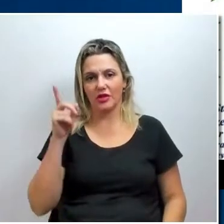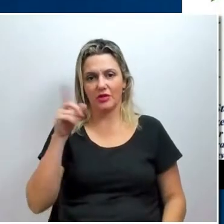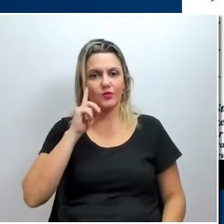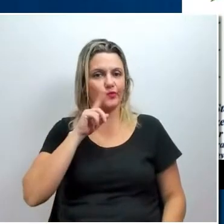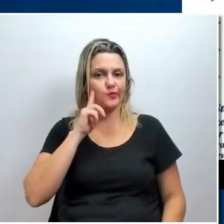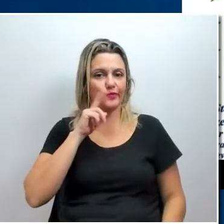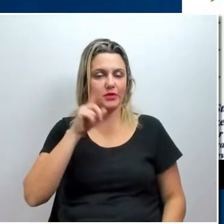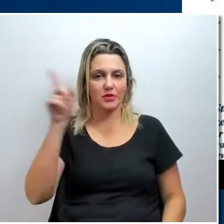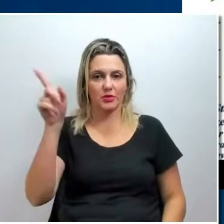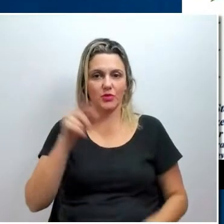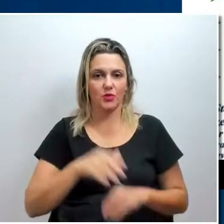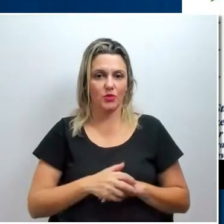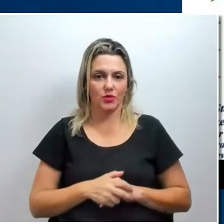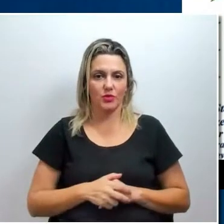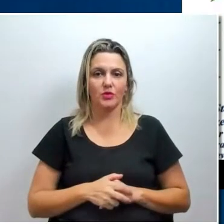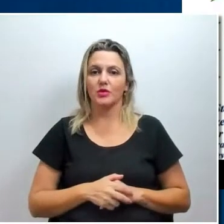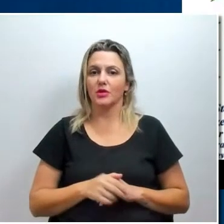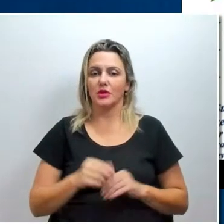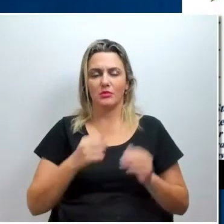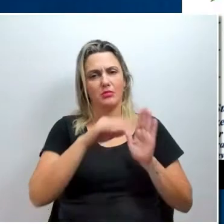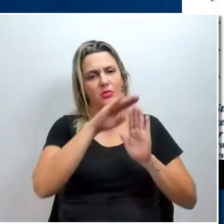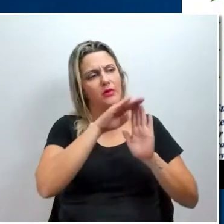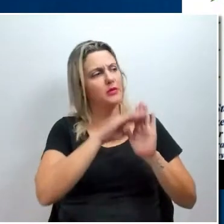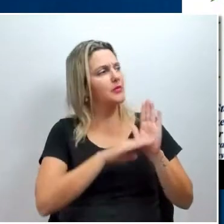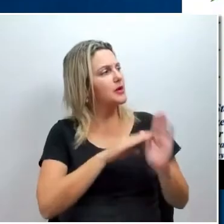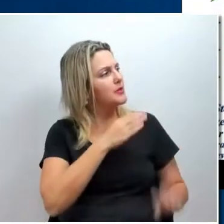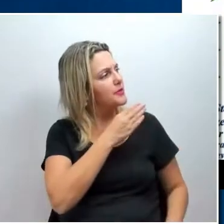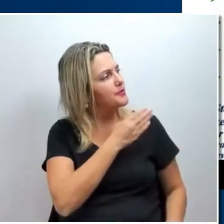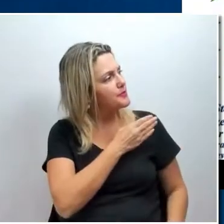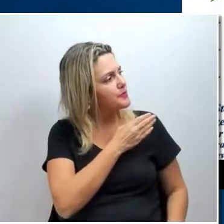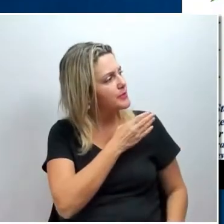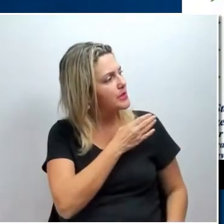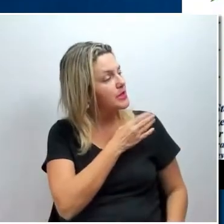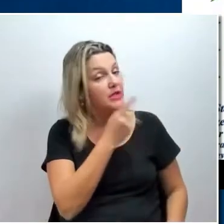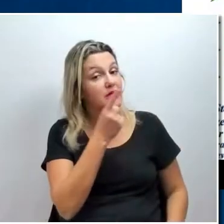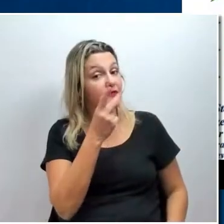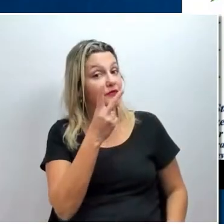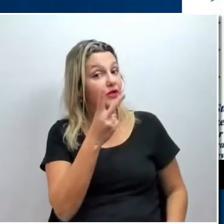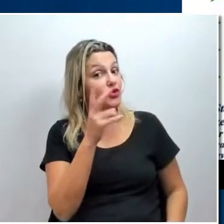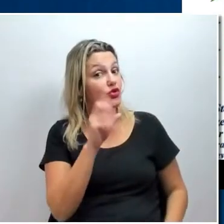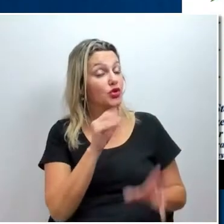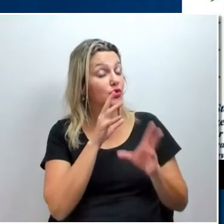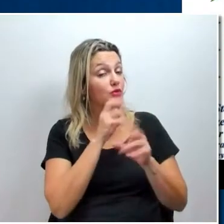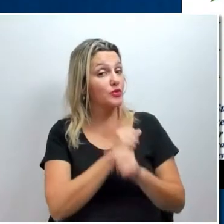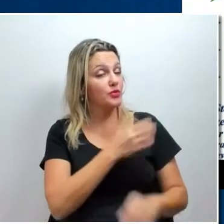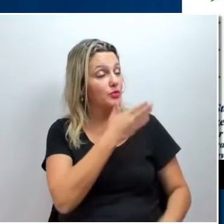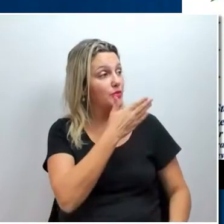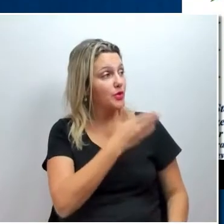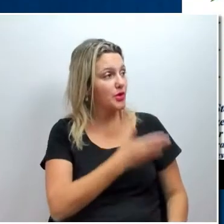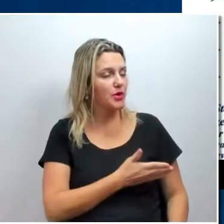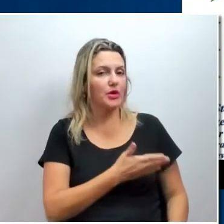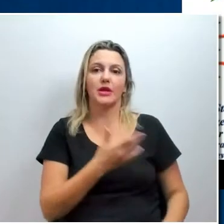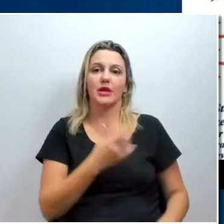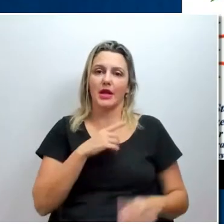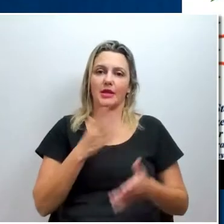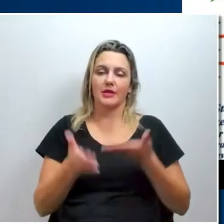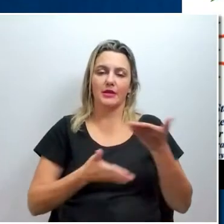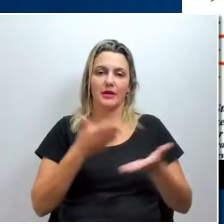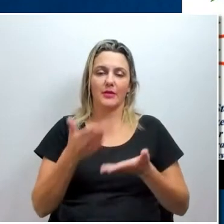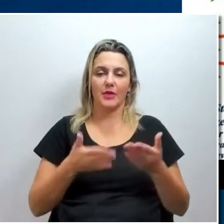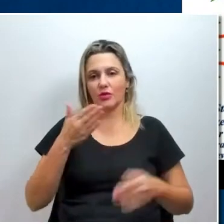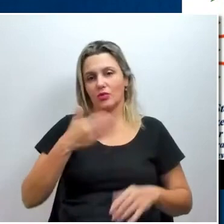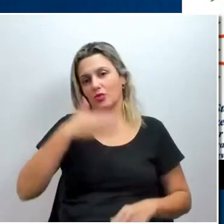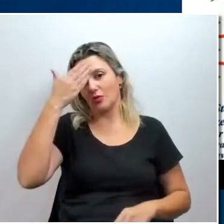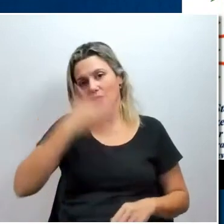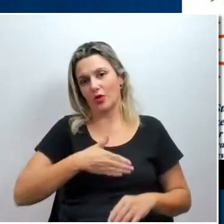Practice, né, que lista 28 tipos de intervenções que são cientificamente comprovadas. E eu gostaria de chamar a